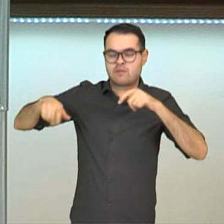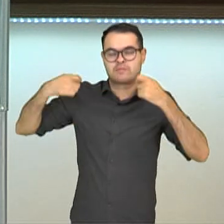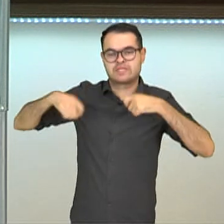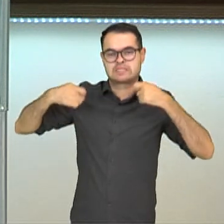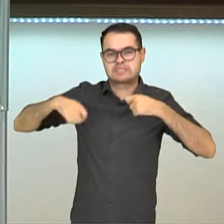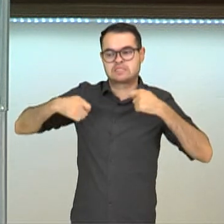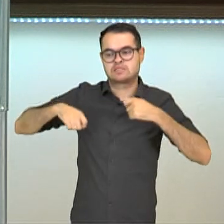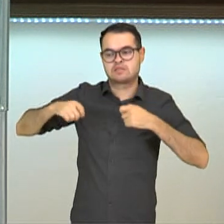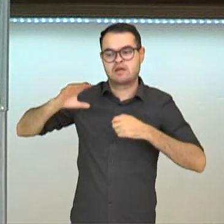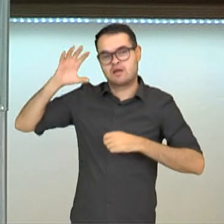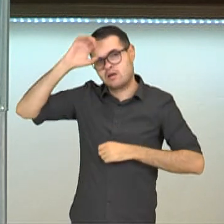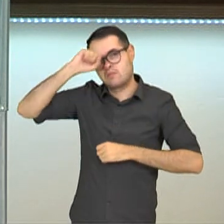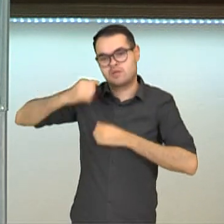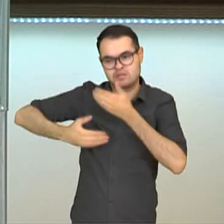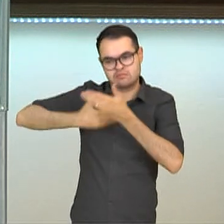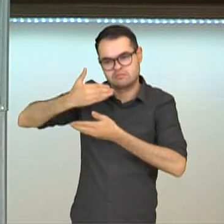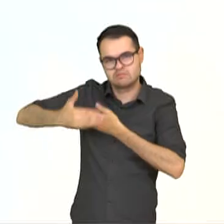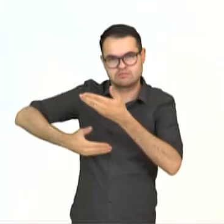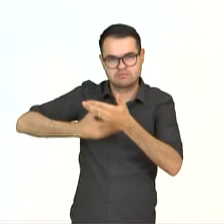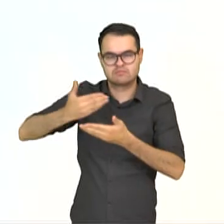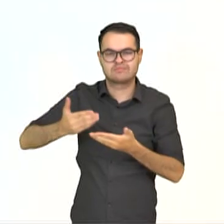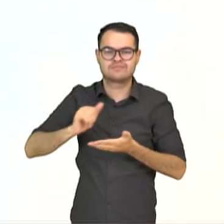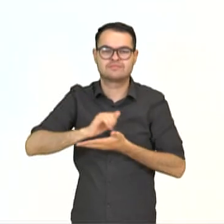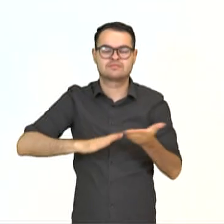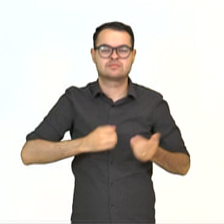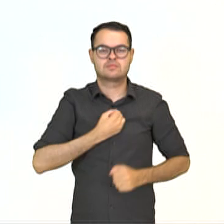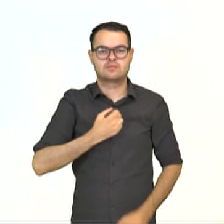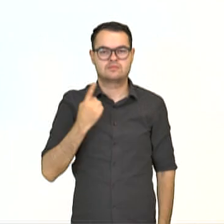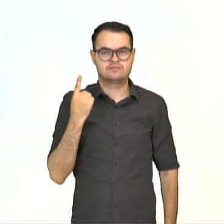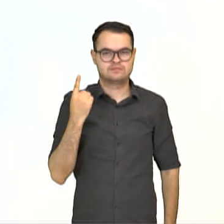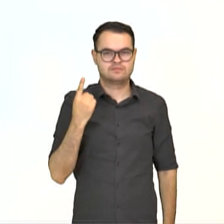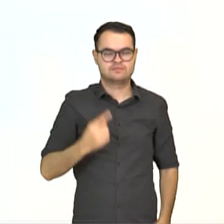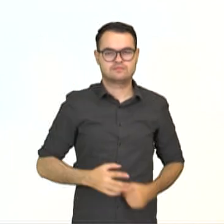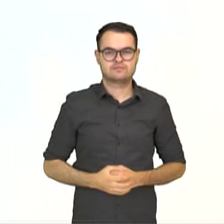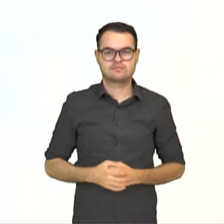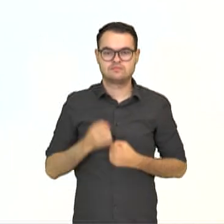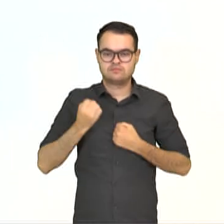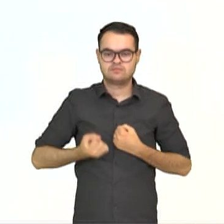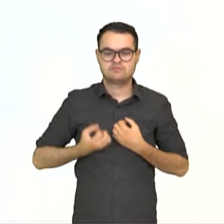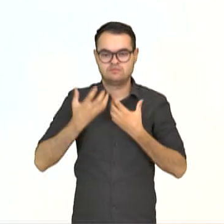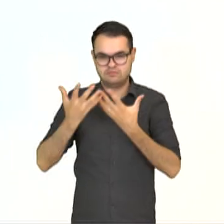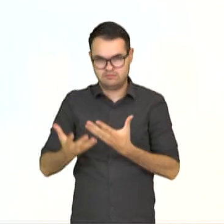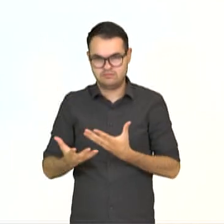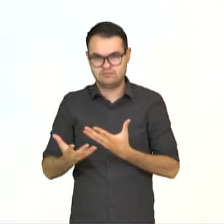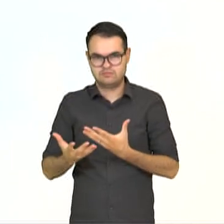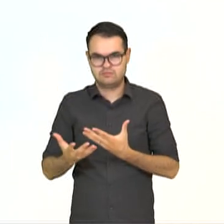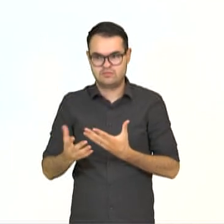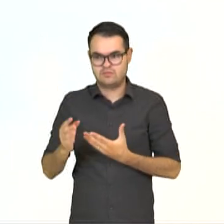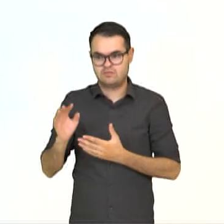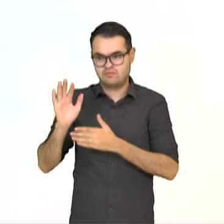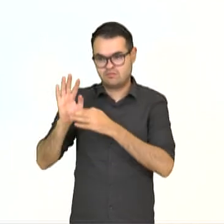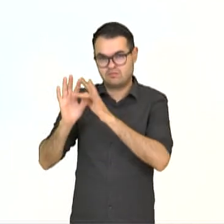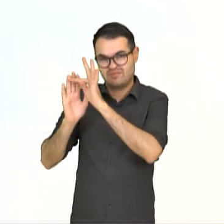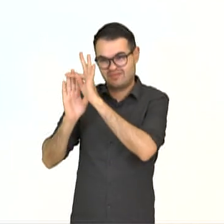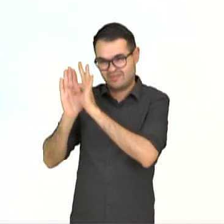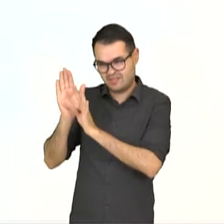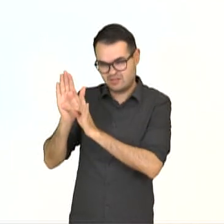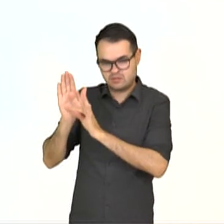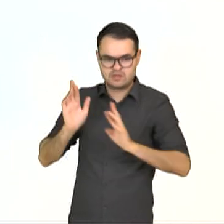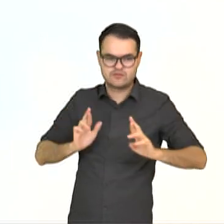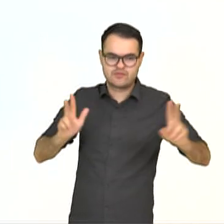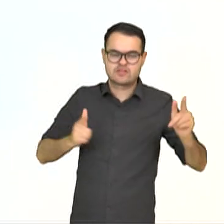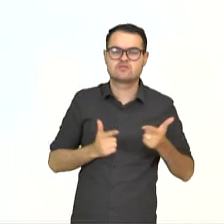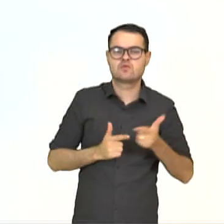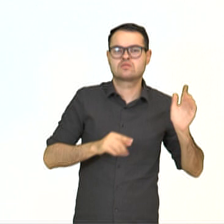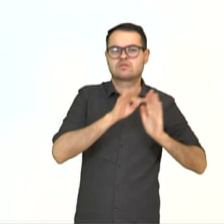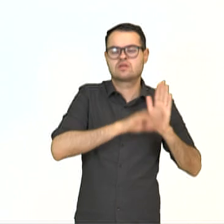fazer essa interpretação. Atividade número 1. Um poema é diferente de outros textos por: letra